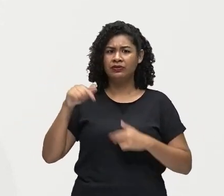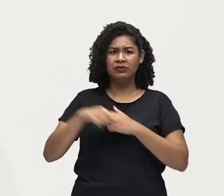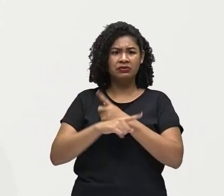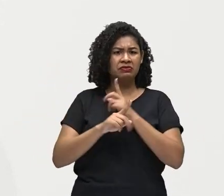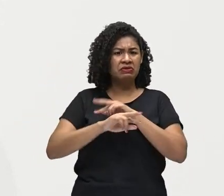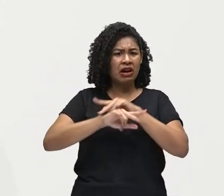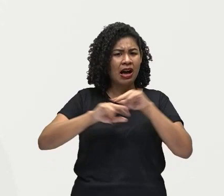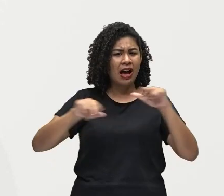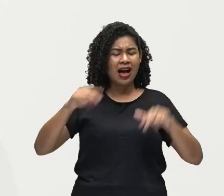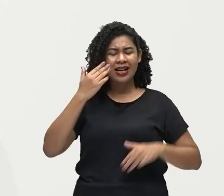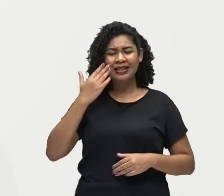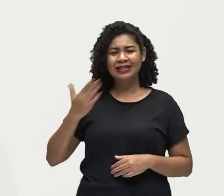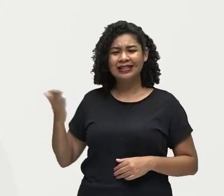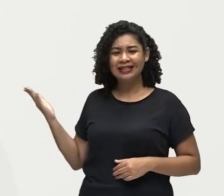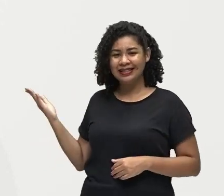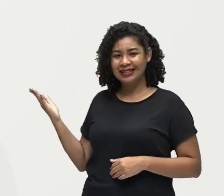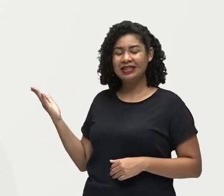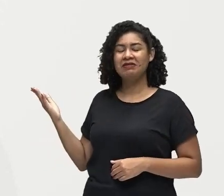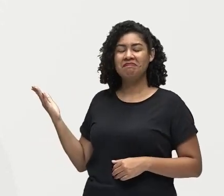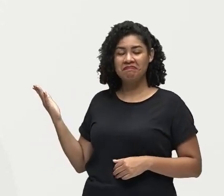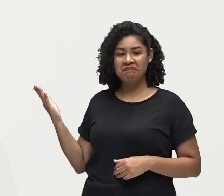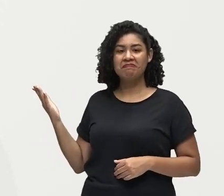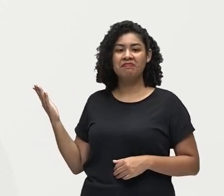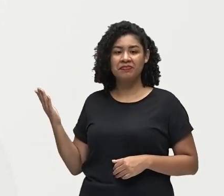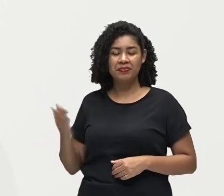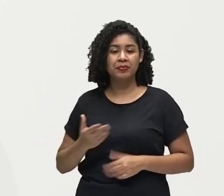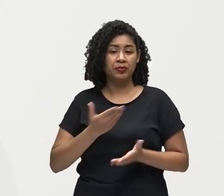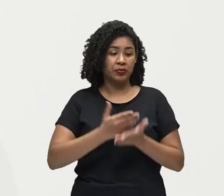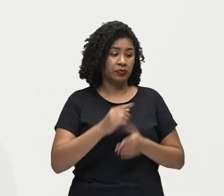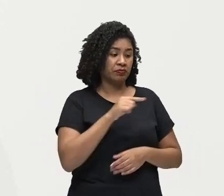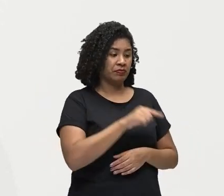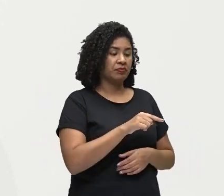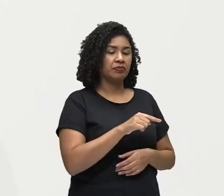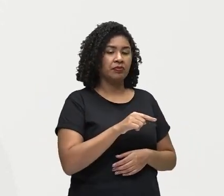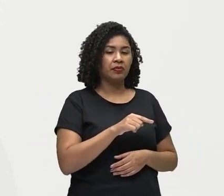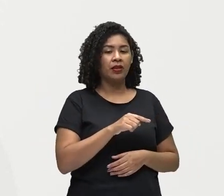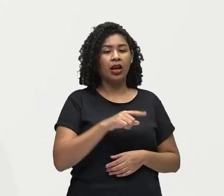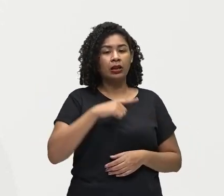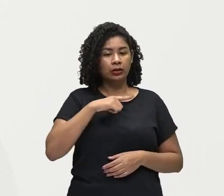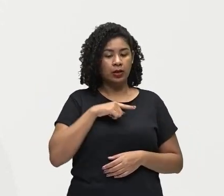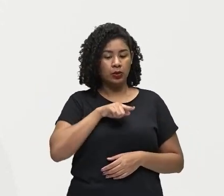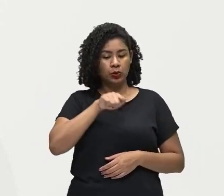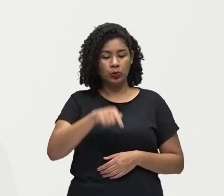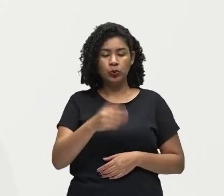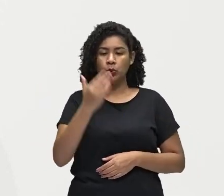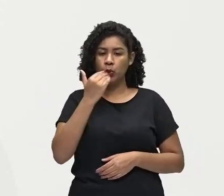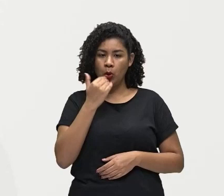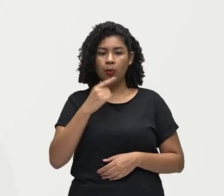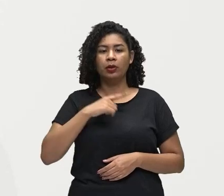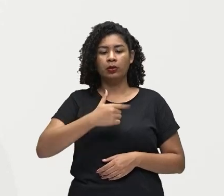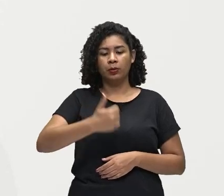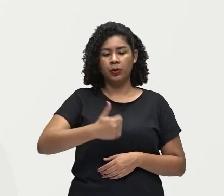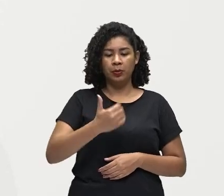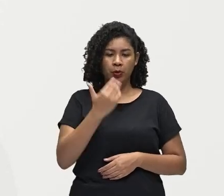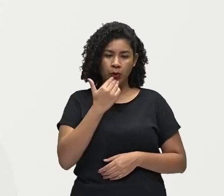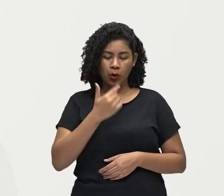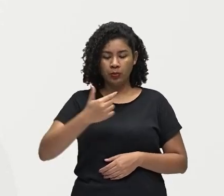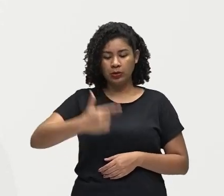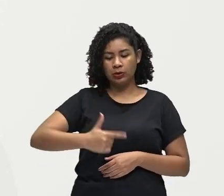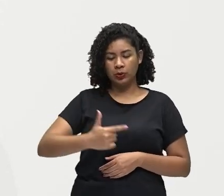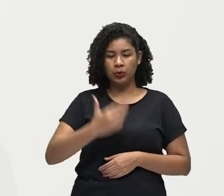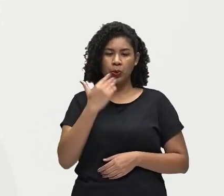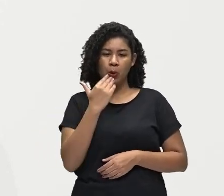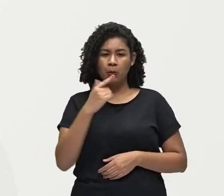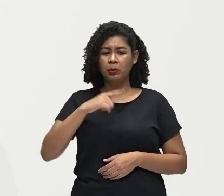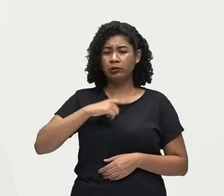ali, partindo desses seres consumidores primários para os secundários, né? Vamos só anotar aqui rapidinho, ó.